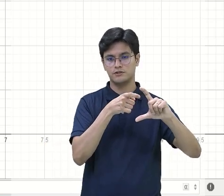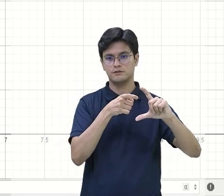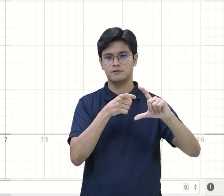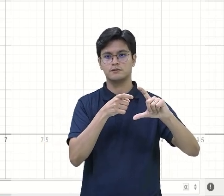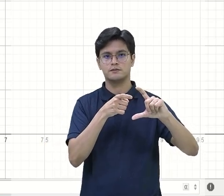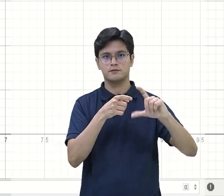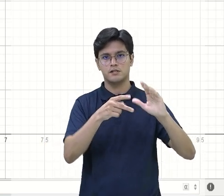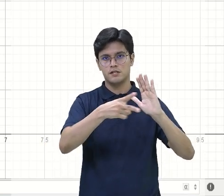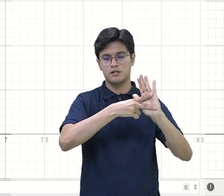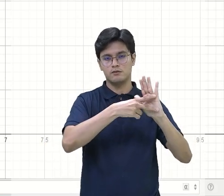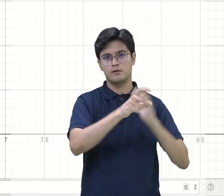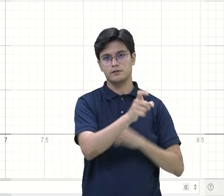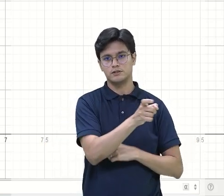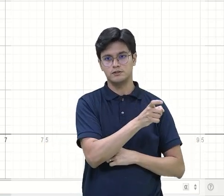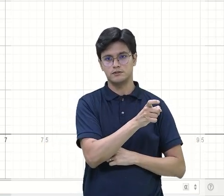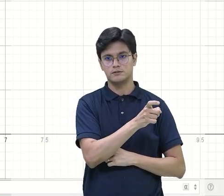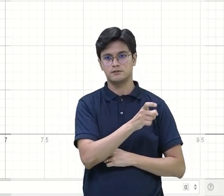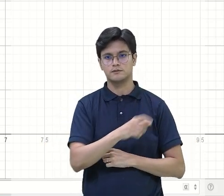igual a x.